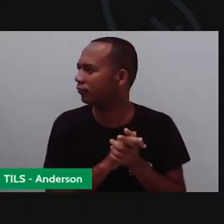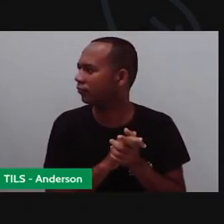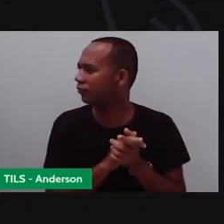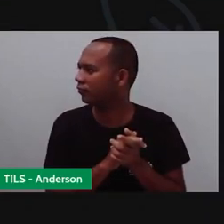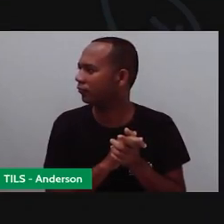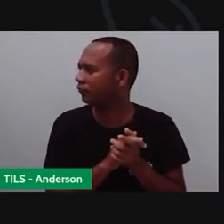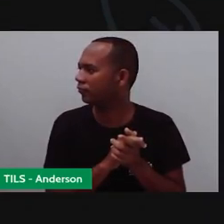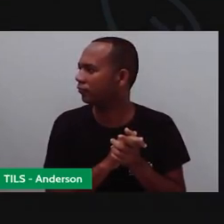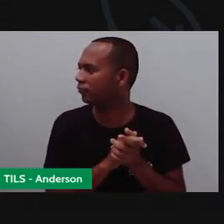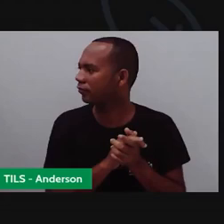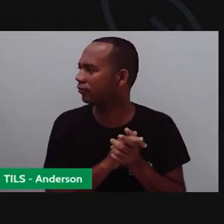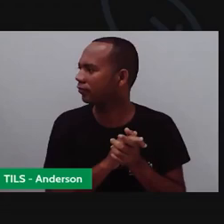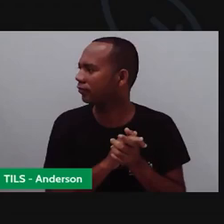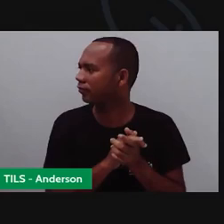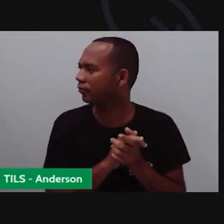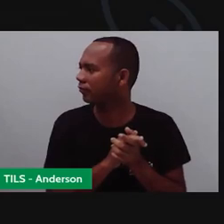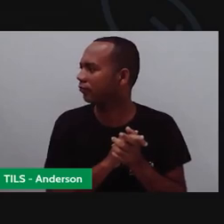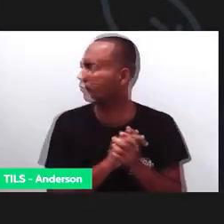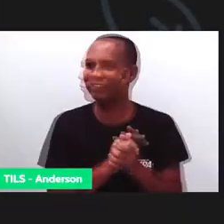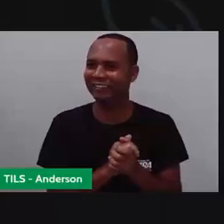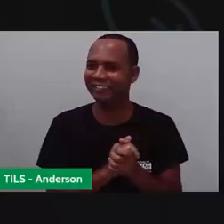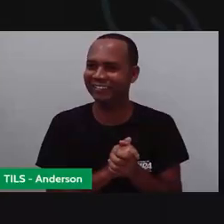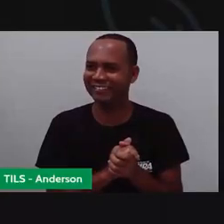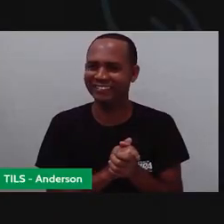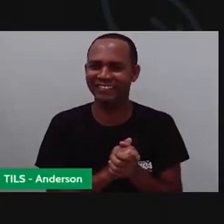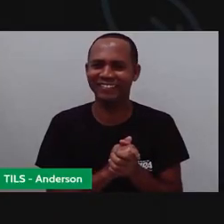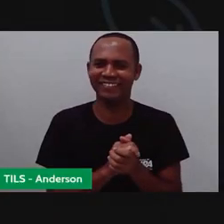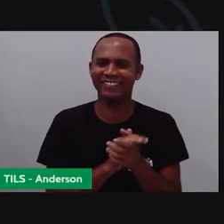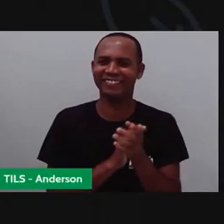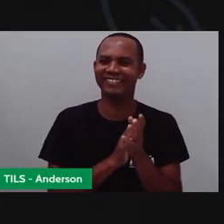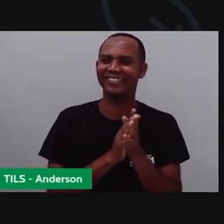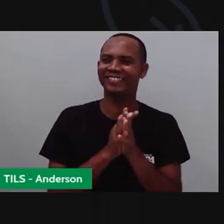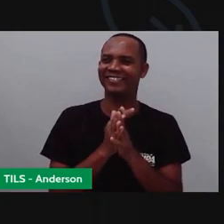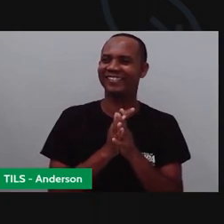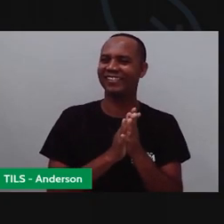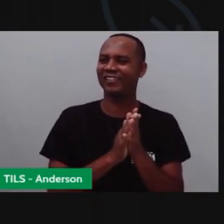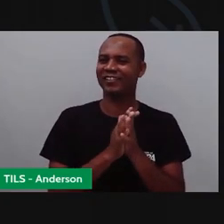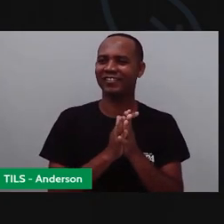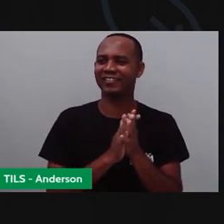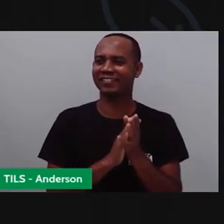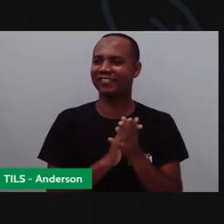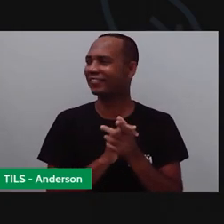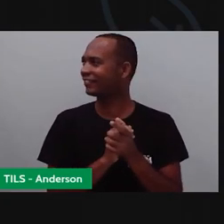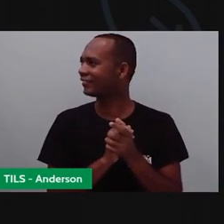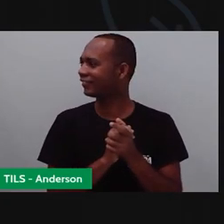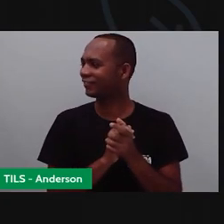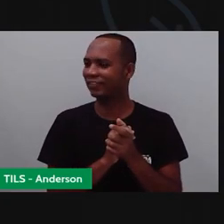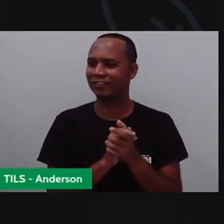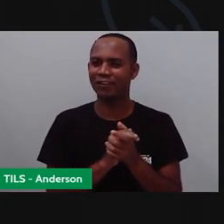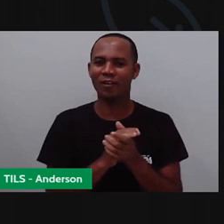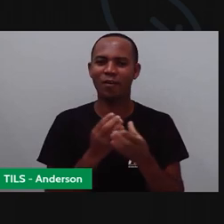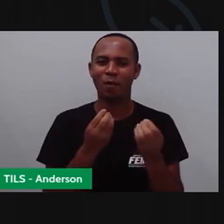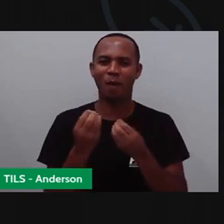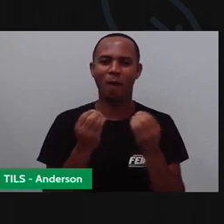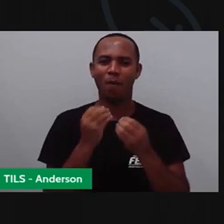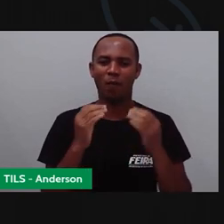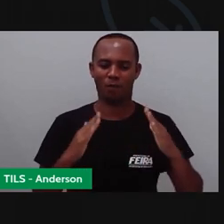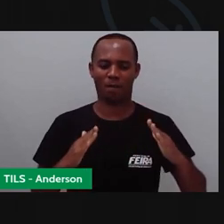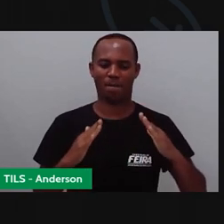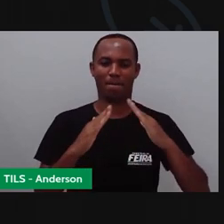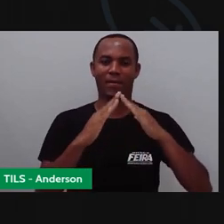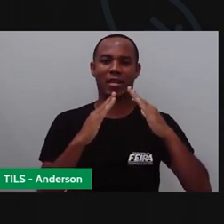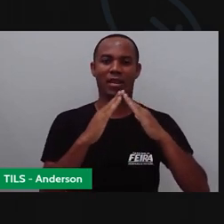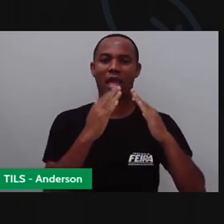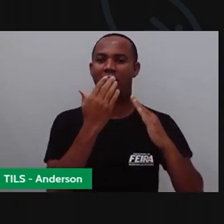vendo olha só as partes da nossa mesa aí gente isso aqui na verdade foi a nossa arrumação da nossa pirâmide